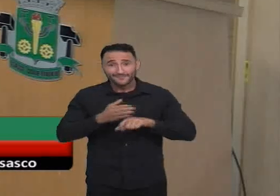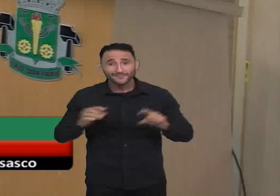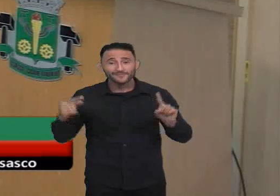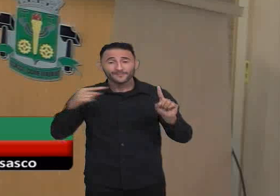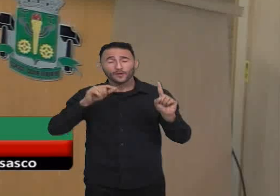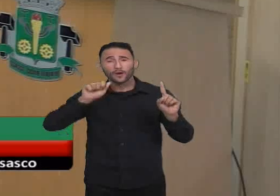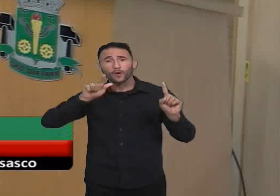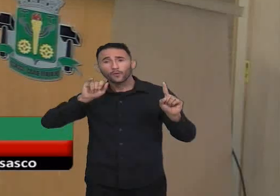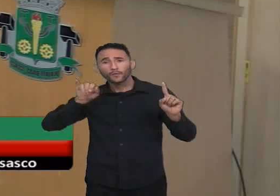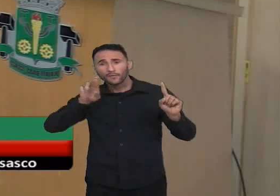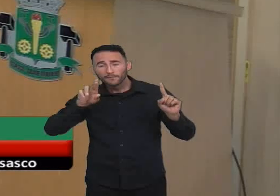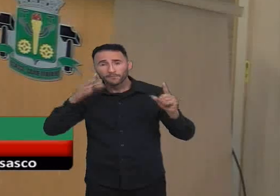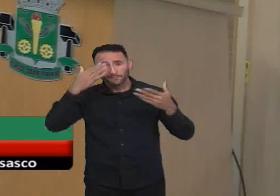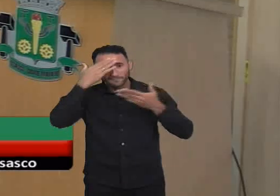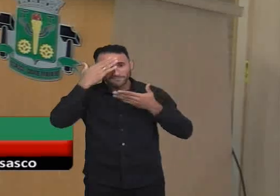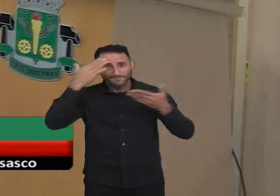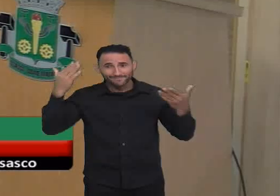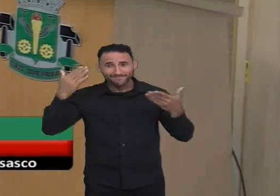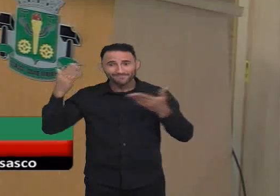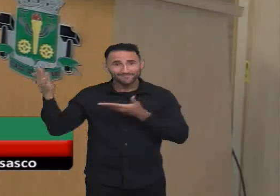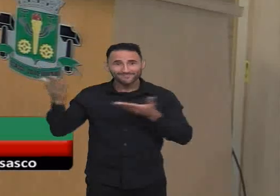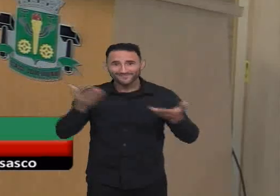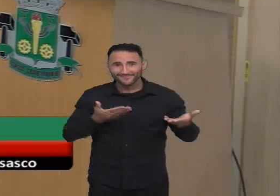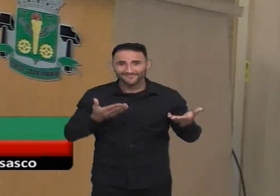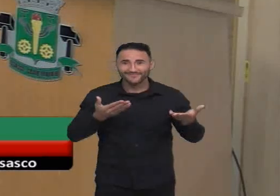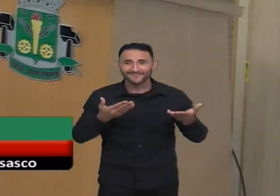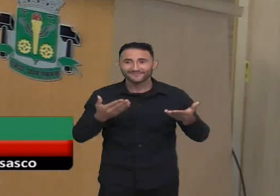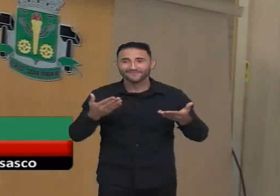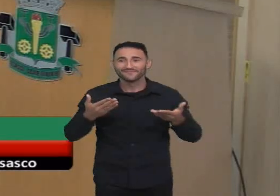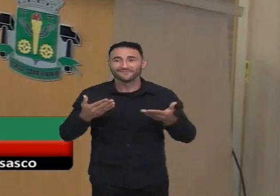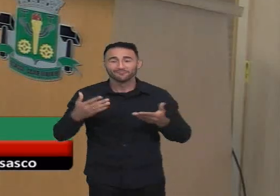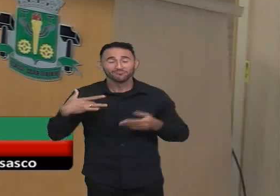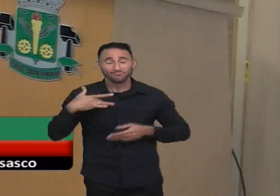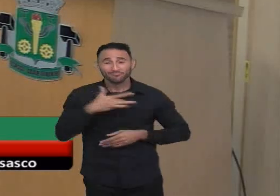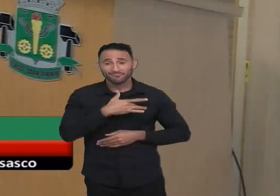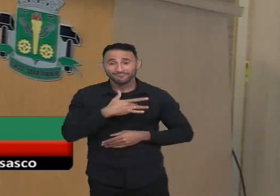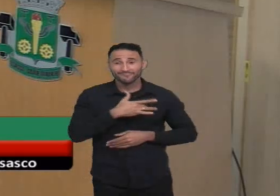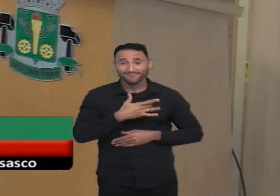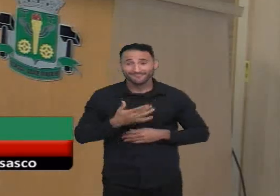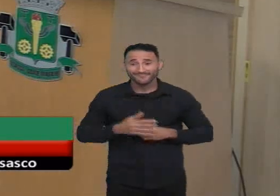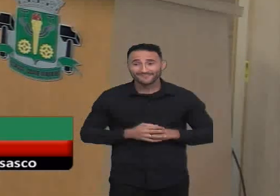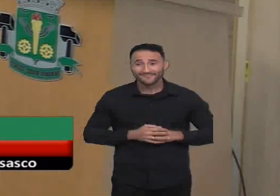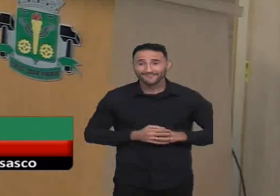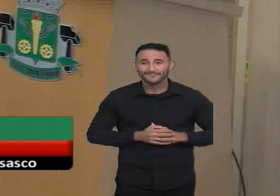Seja bem-vindo, Alcindo. Saúde, que é o principal.